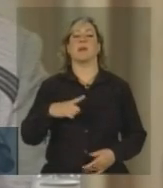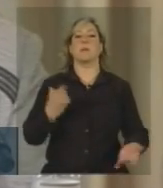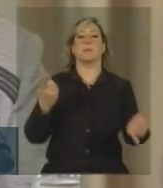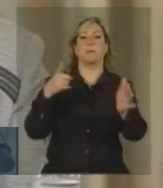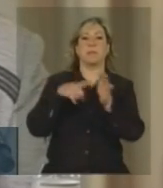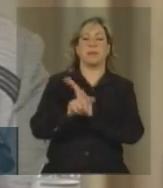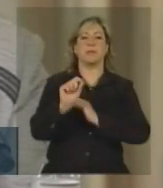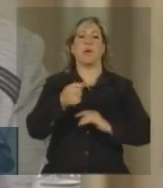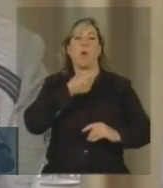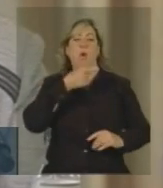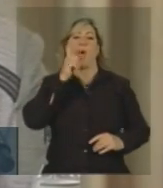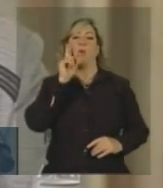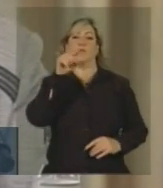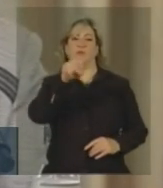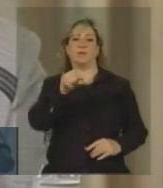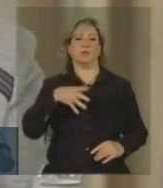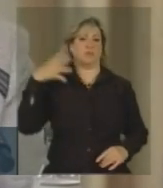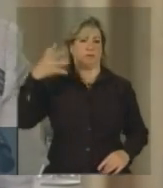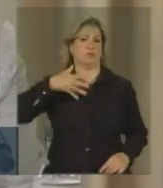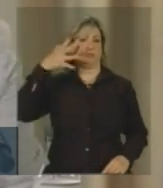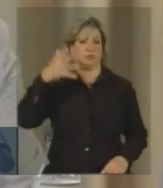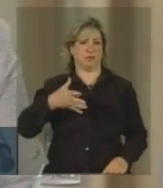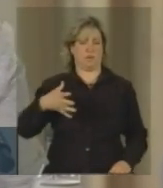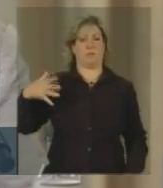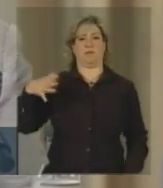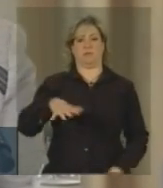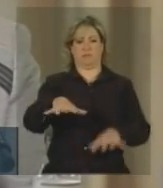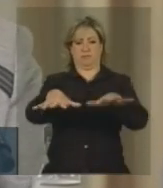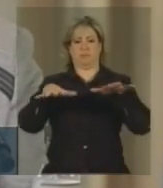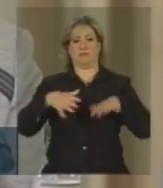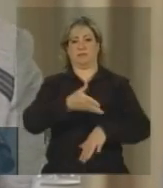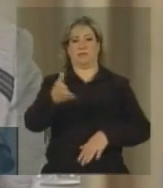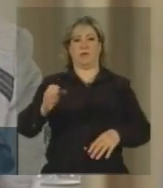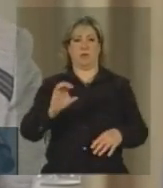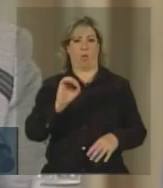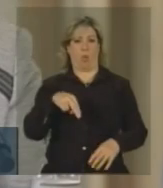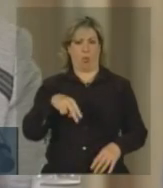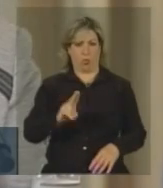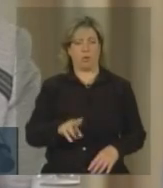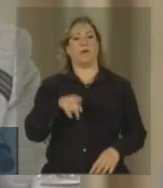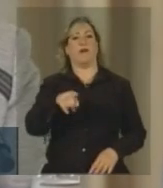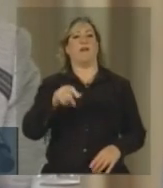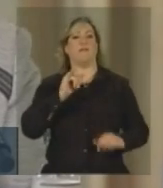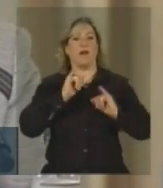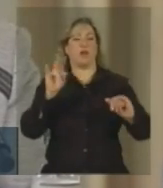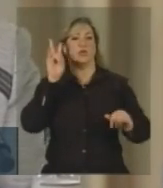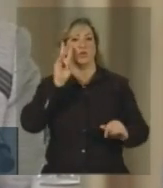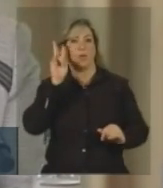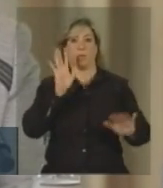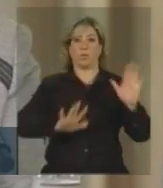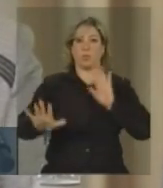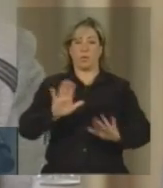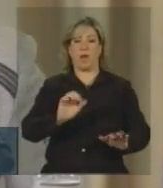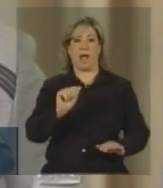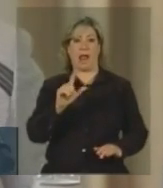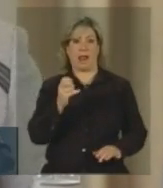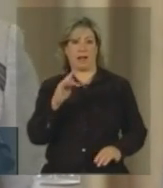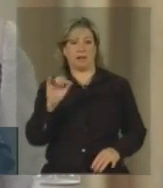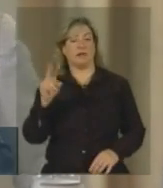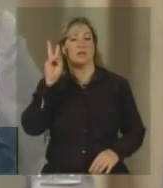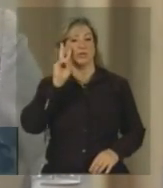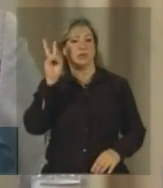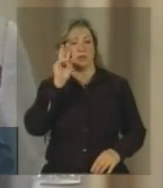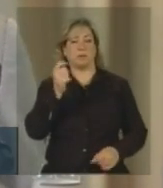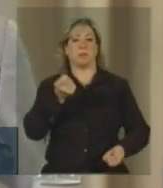Ontem, no seu discurso no plenário das Nações Unidas, a senhora fez um alerta sobre a situação econômica mundial, sobre a crise econômica, e houve, inclusive,